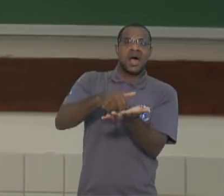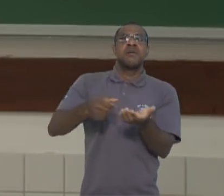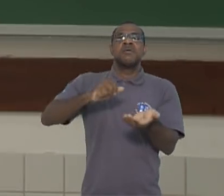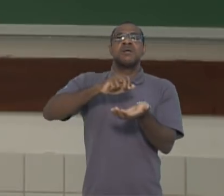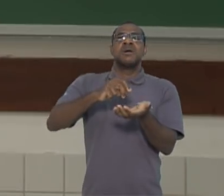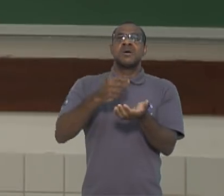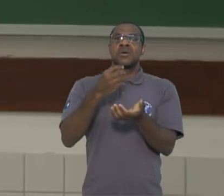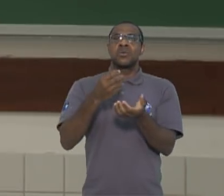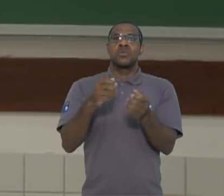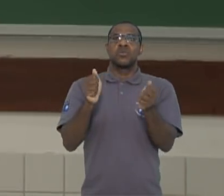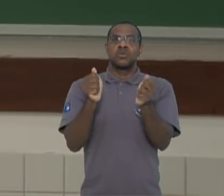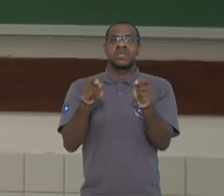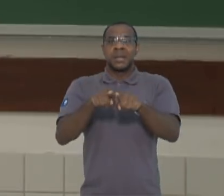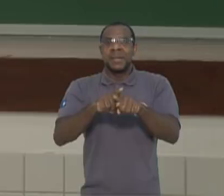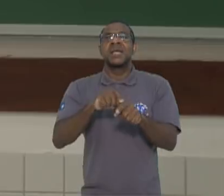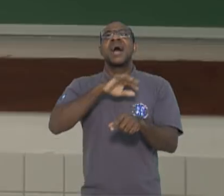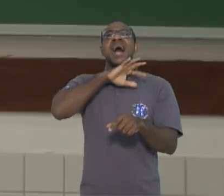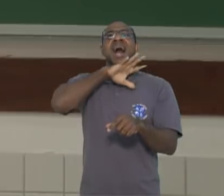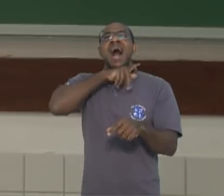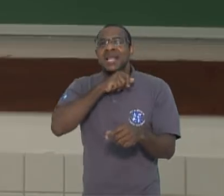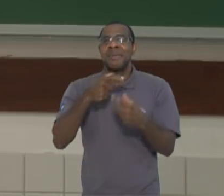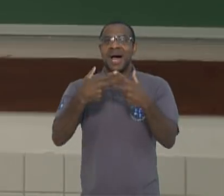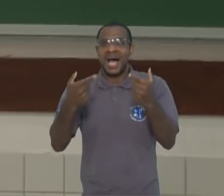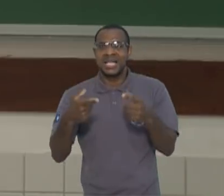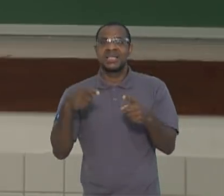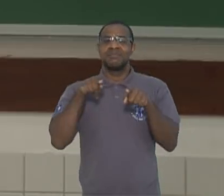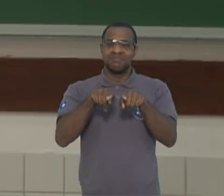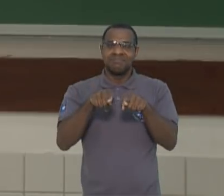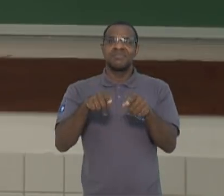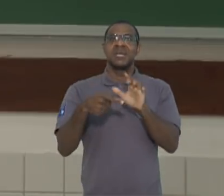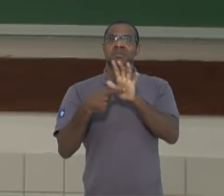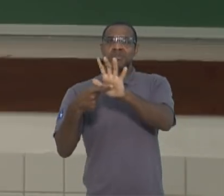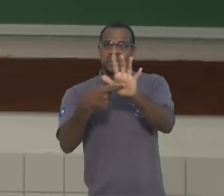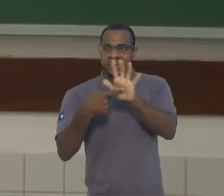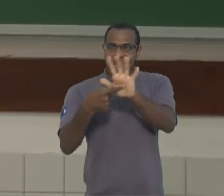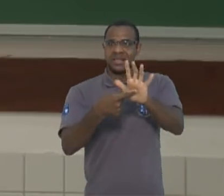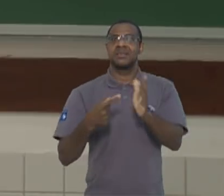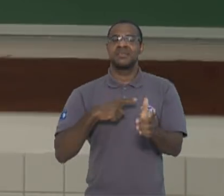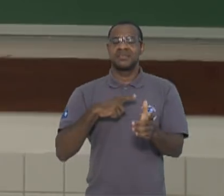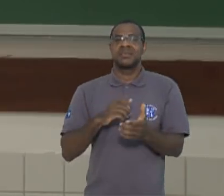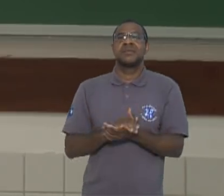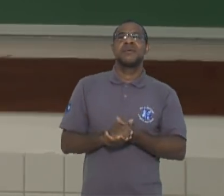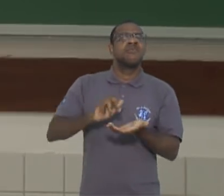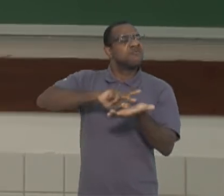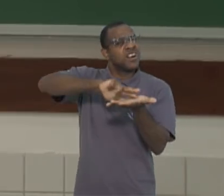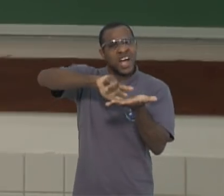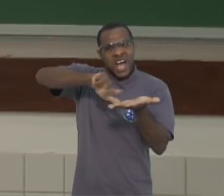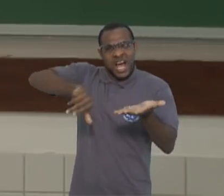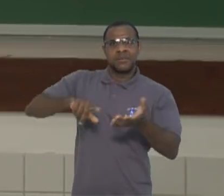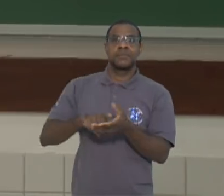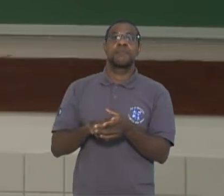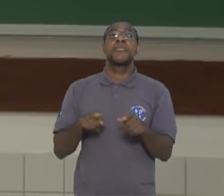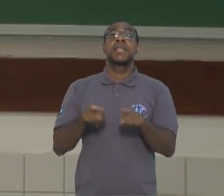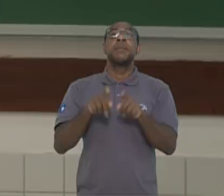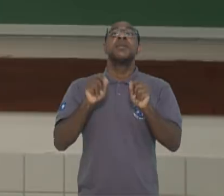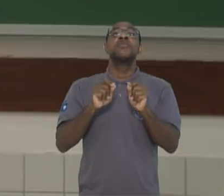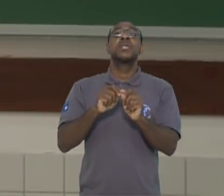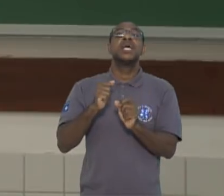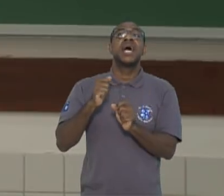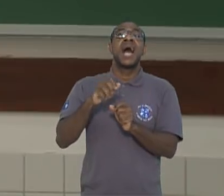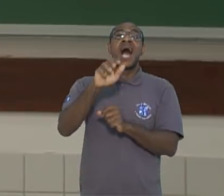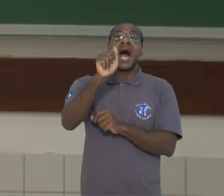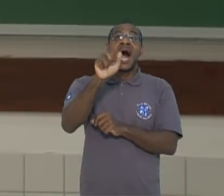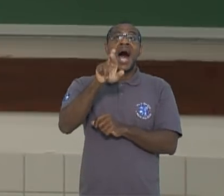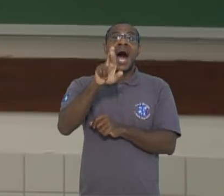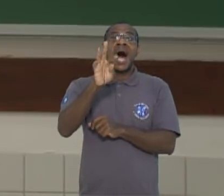vários artistas diferentes se apresentavam nesse local. Mas também tinha os itinerantes, né? Os artistas que viajavam de um